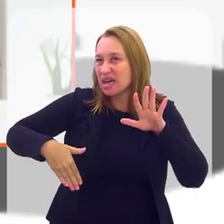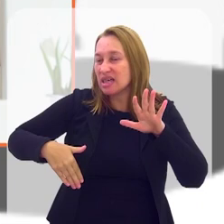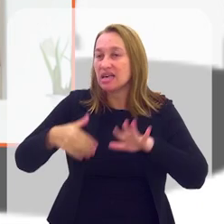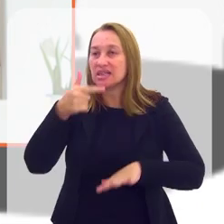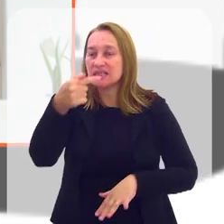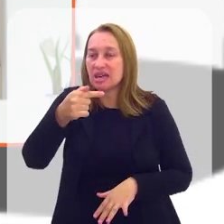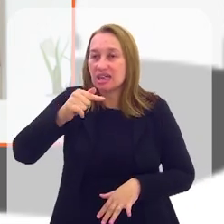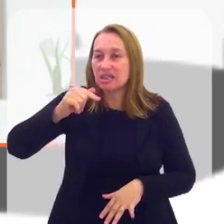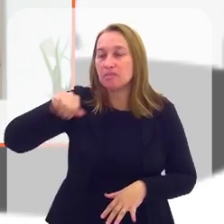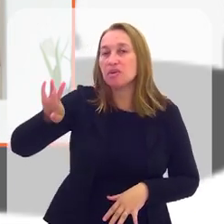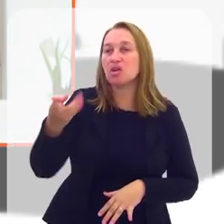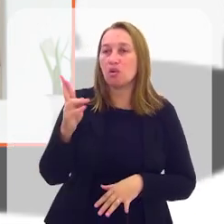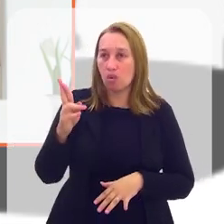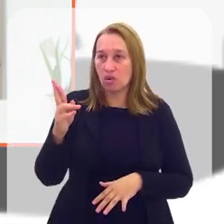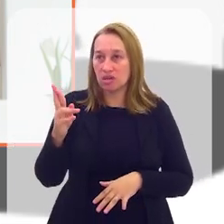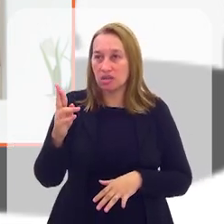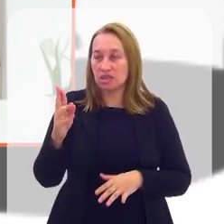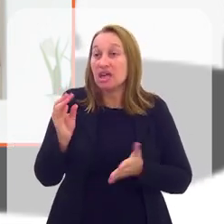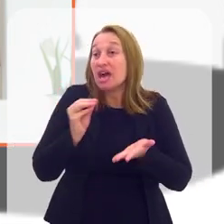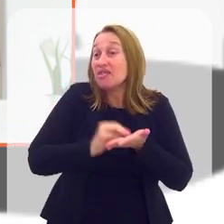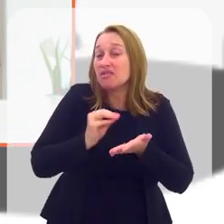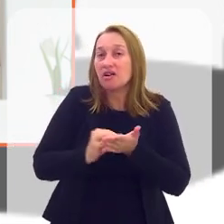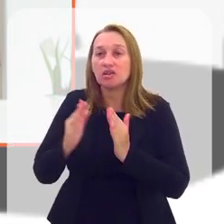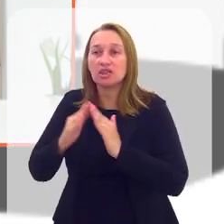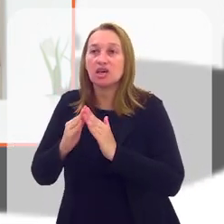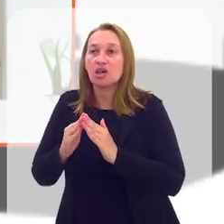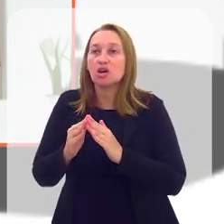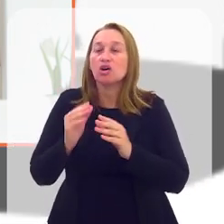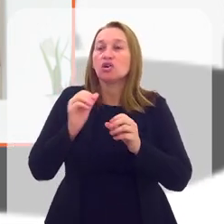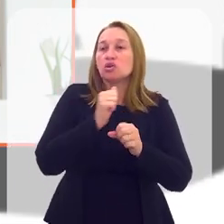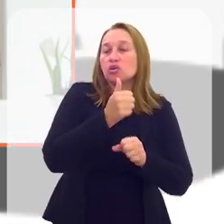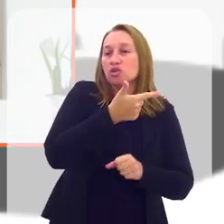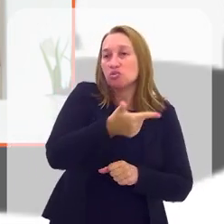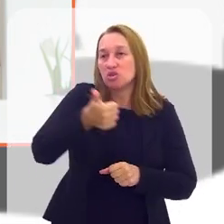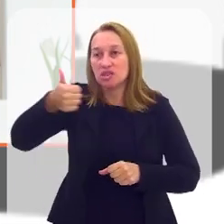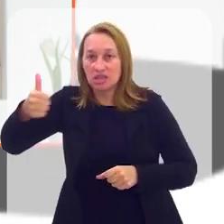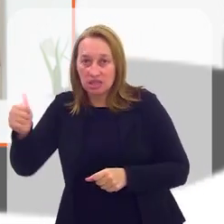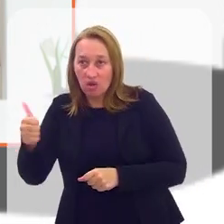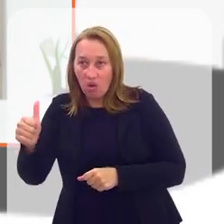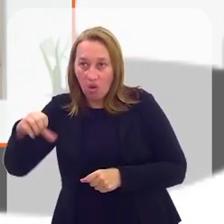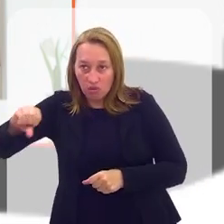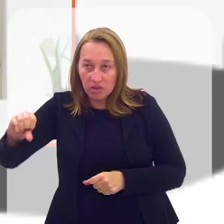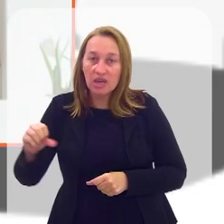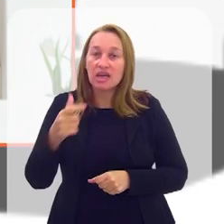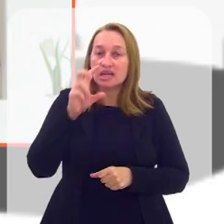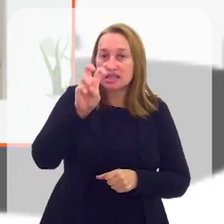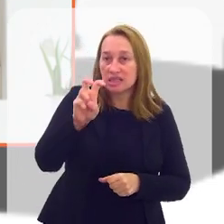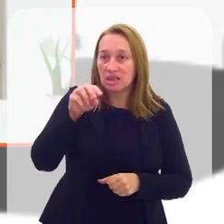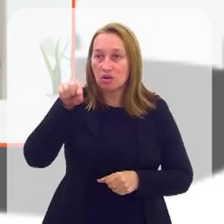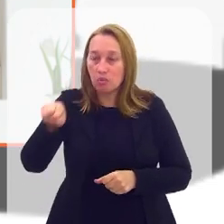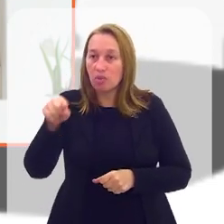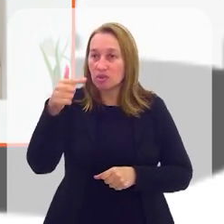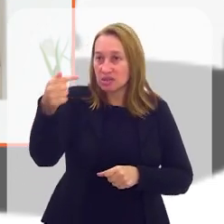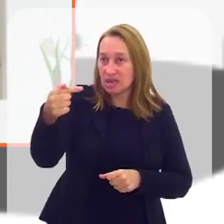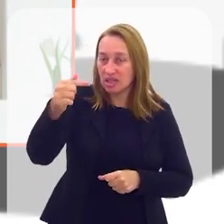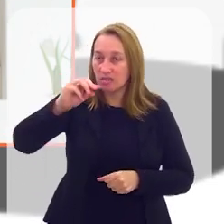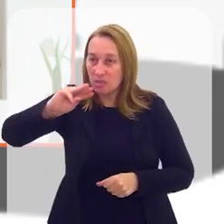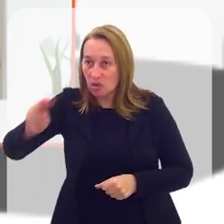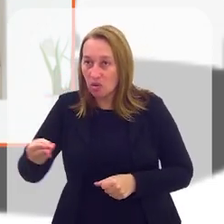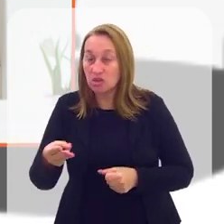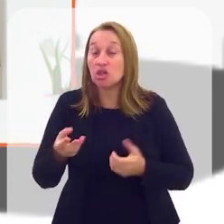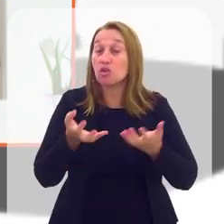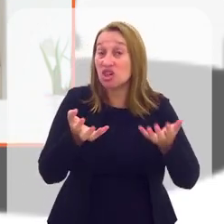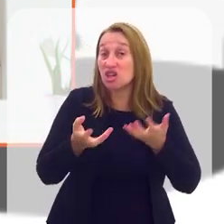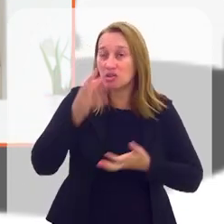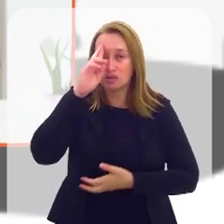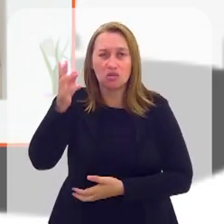déficit habitacional no Brasil, que em 2019 era de 5,9 milhões de domicílios, de acordo com a Fundação João